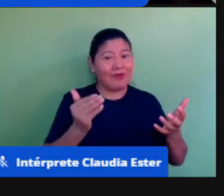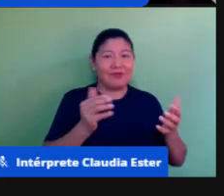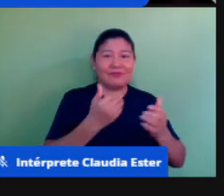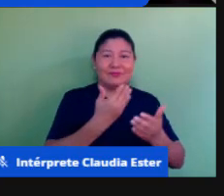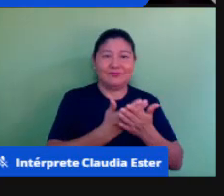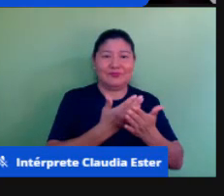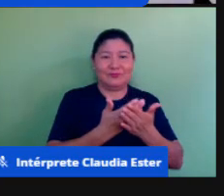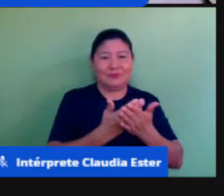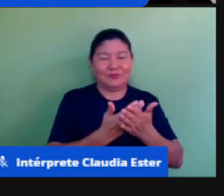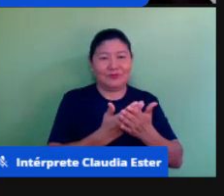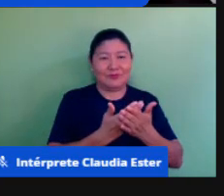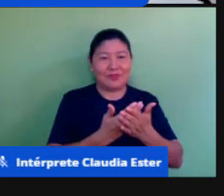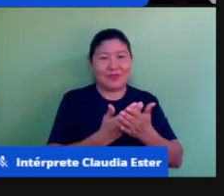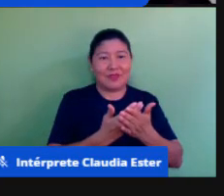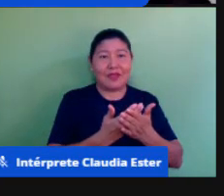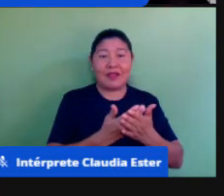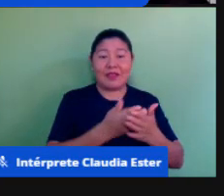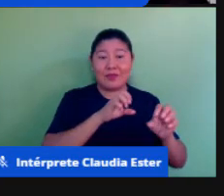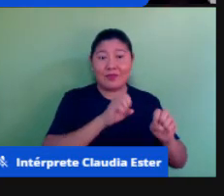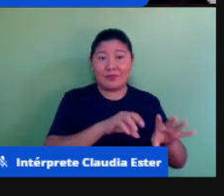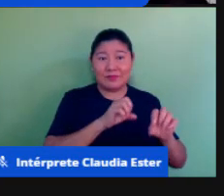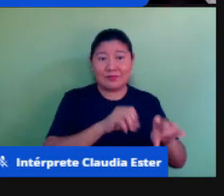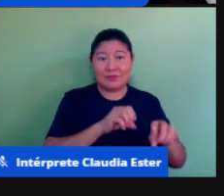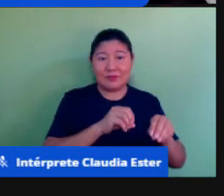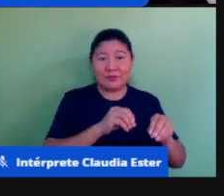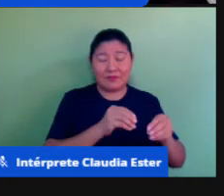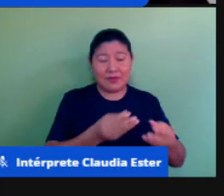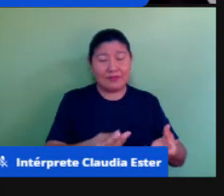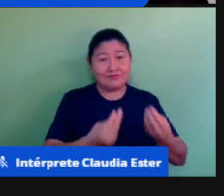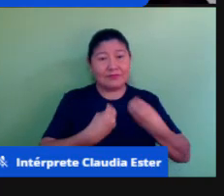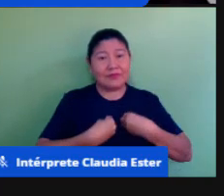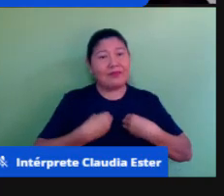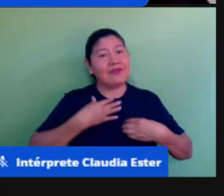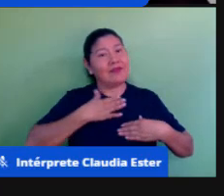que chegue de uma forma